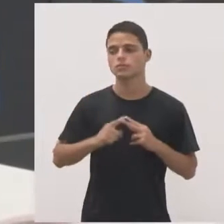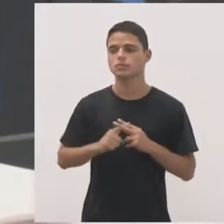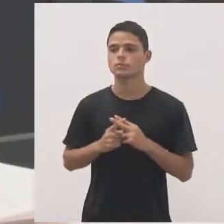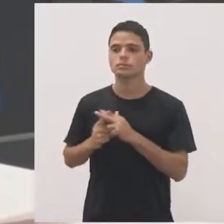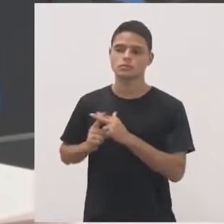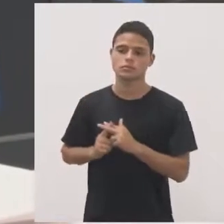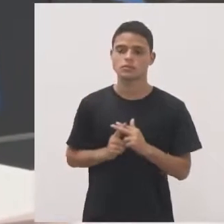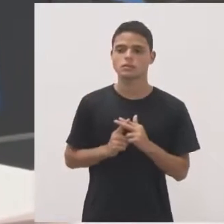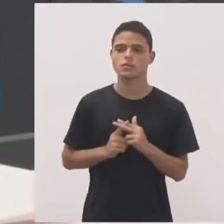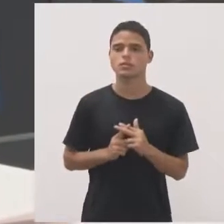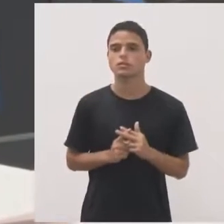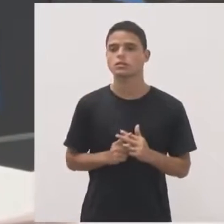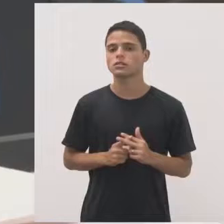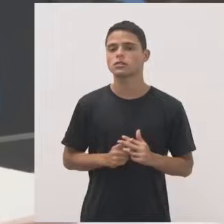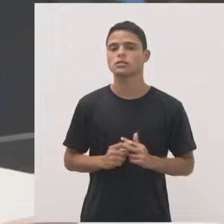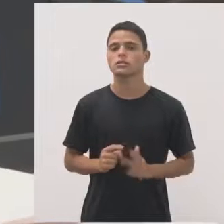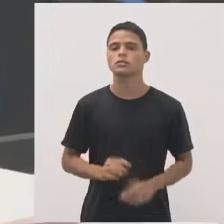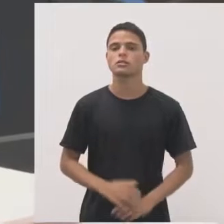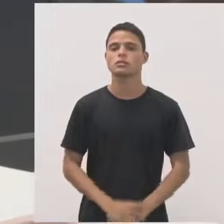Não.